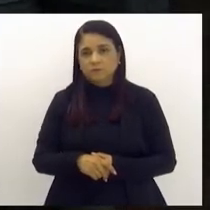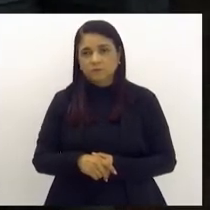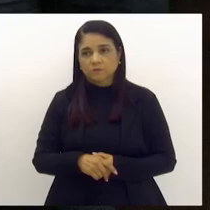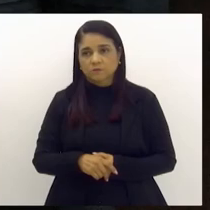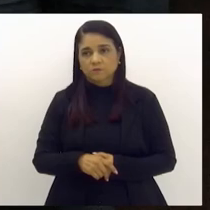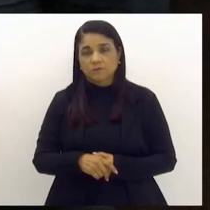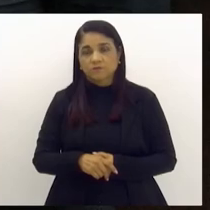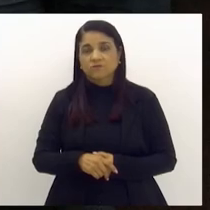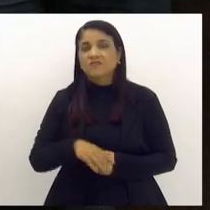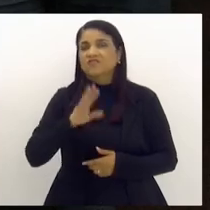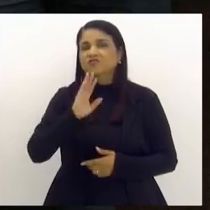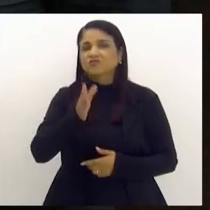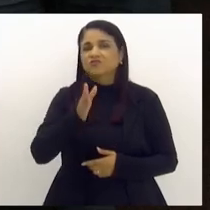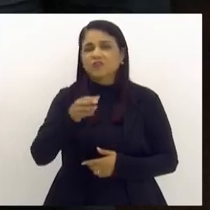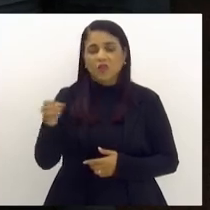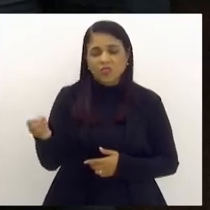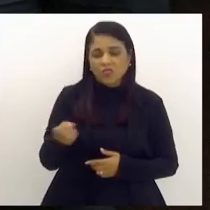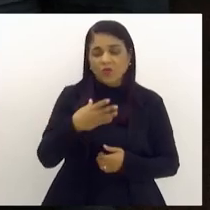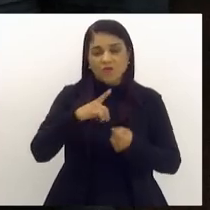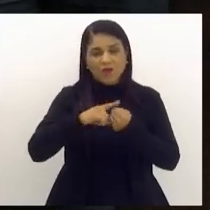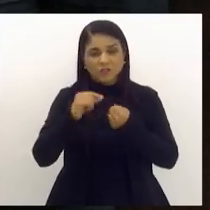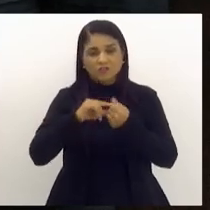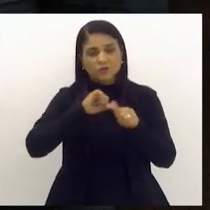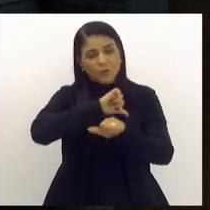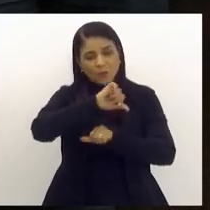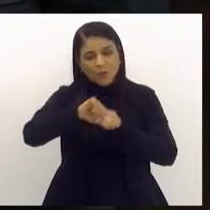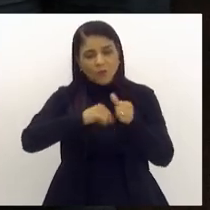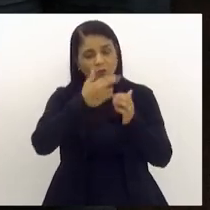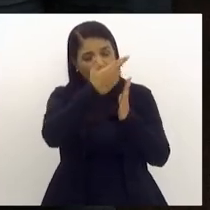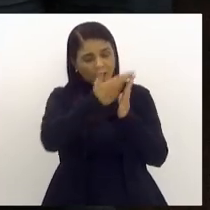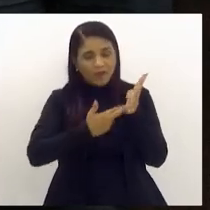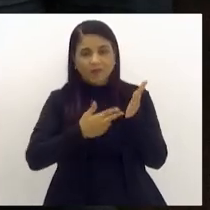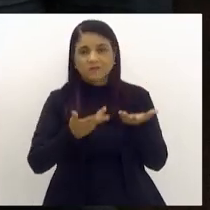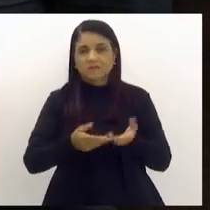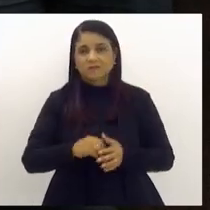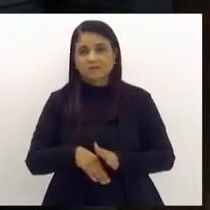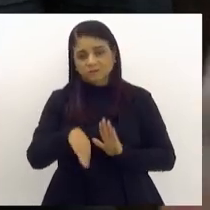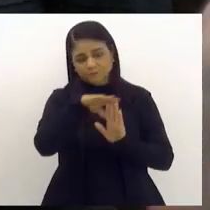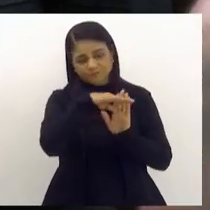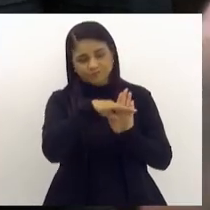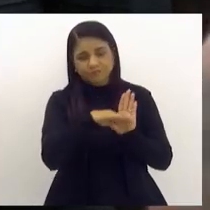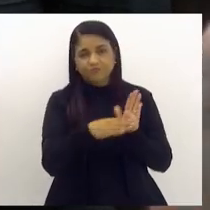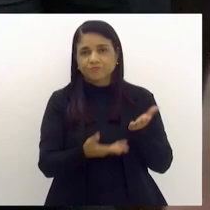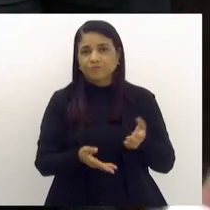É que o senhor botou um novo artigo e alterou a minha relação.